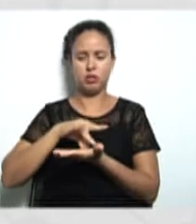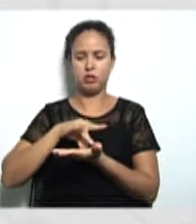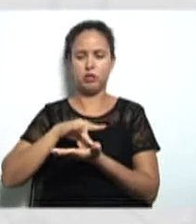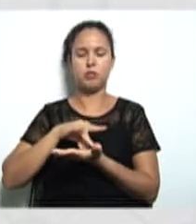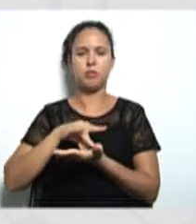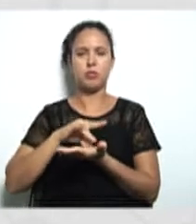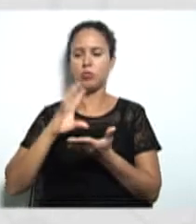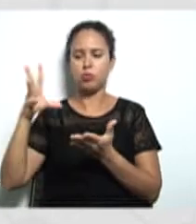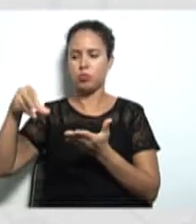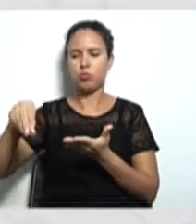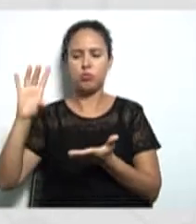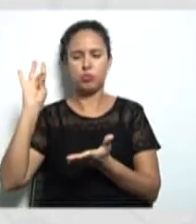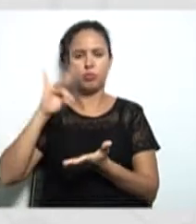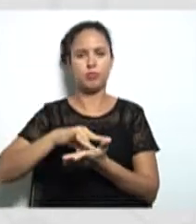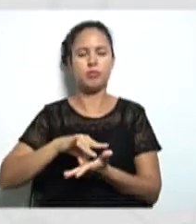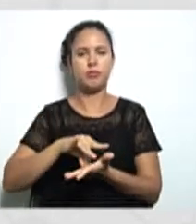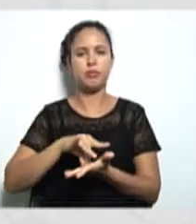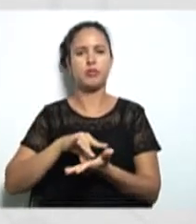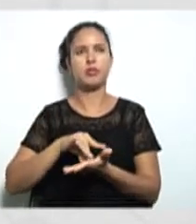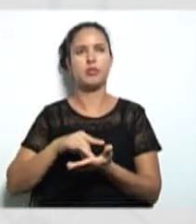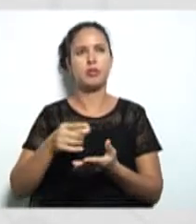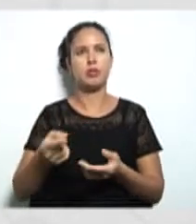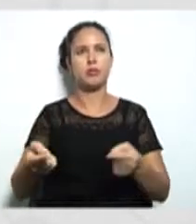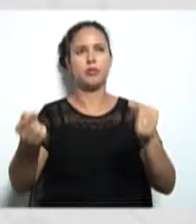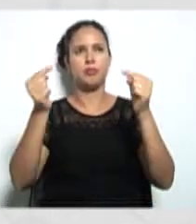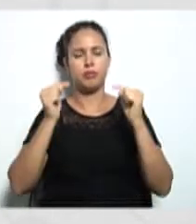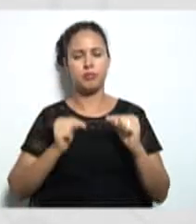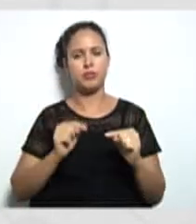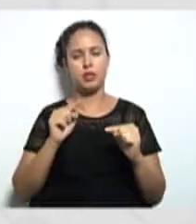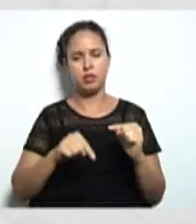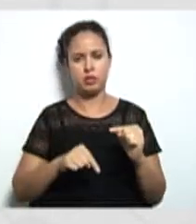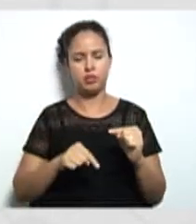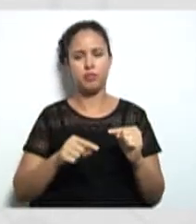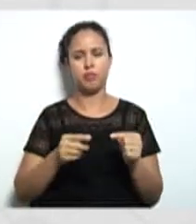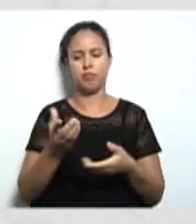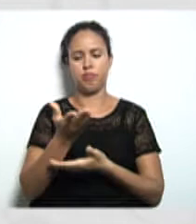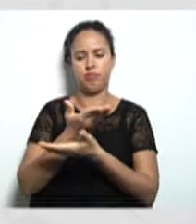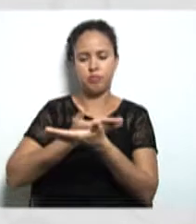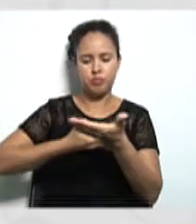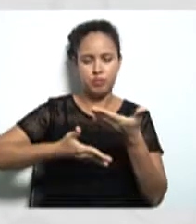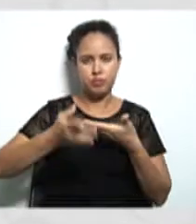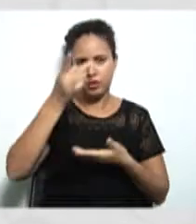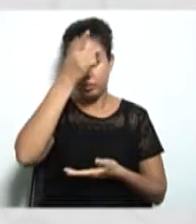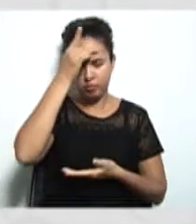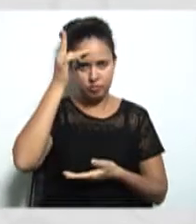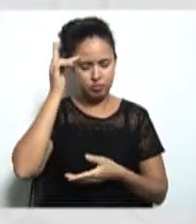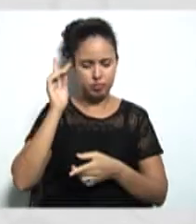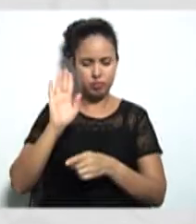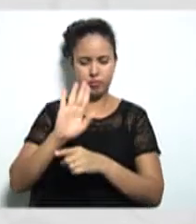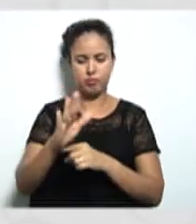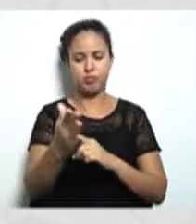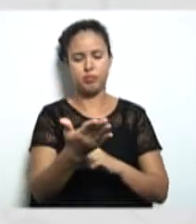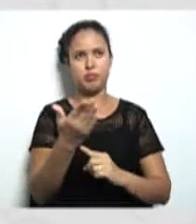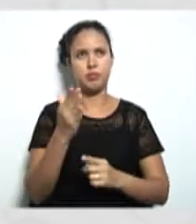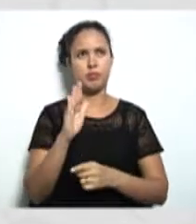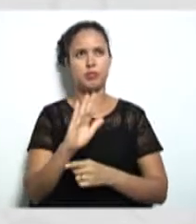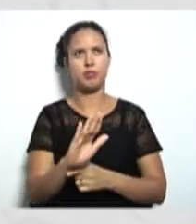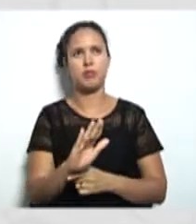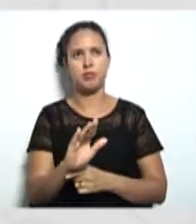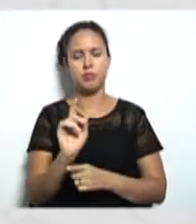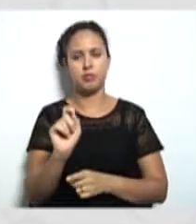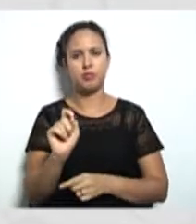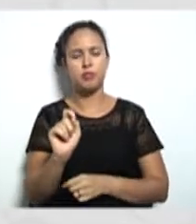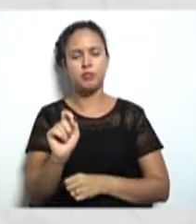real. E as relações interinstitucionais. E interseccionando tudo isso, né, que é